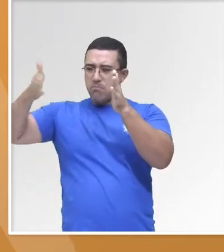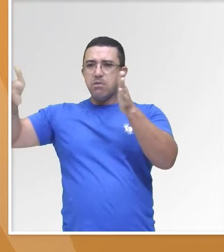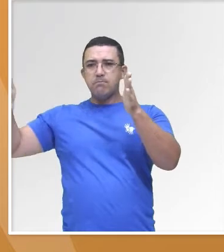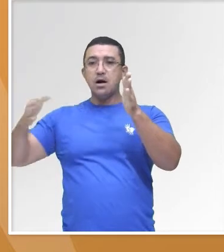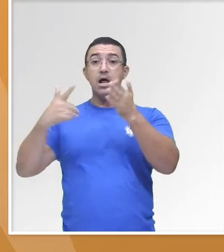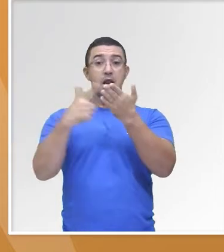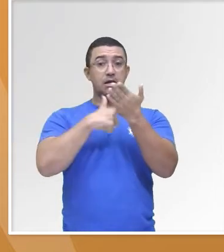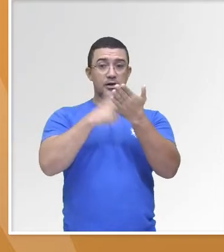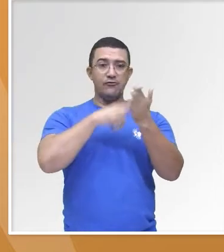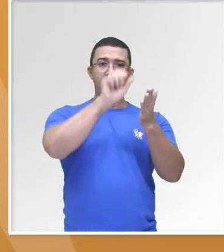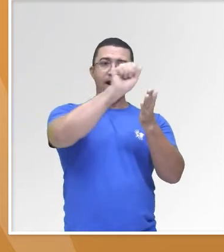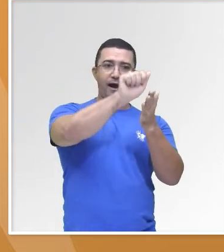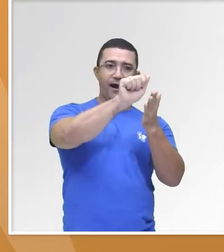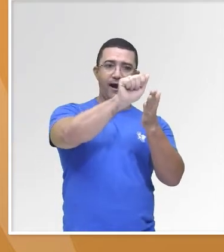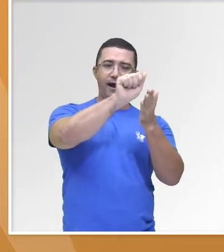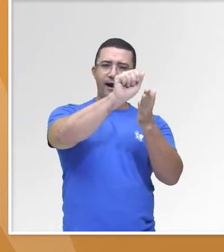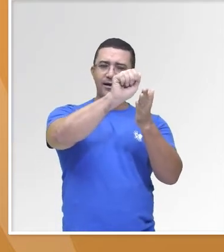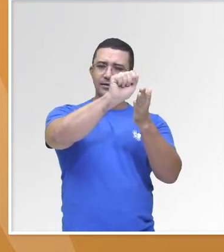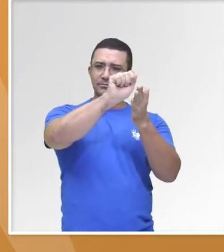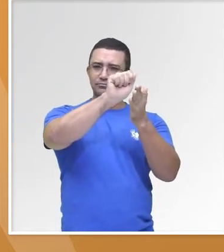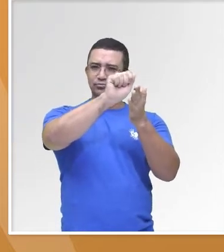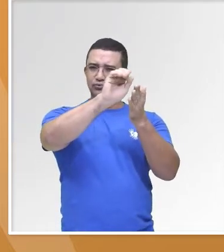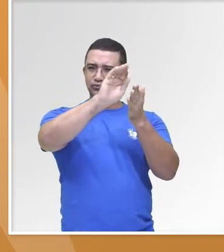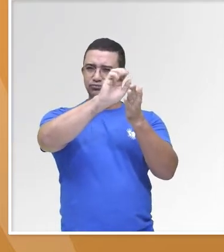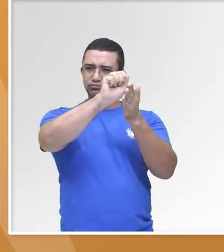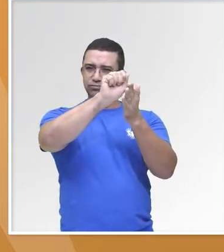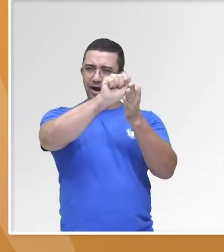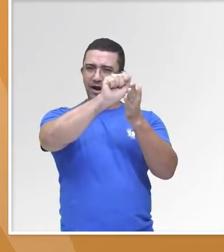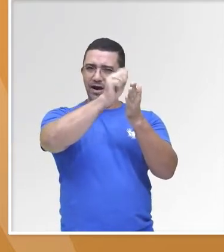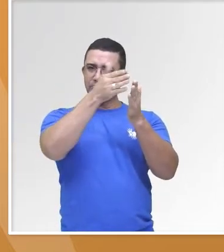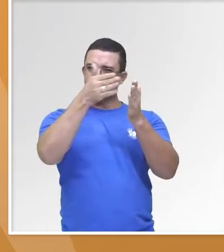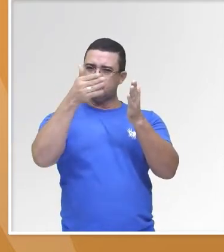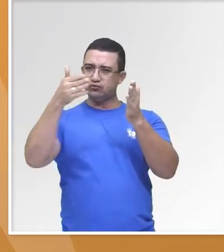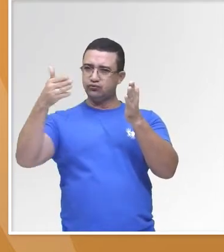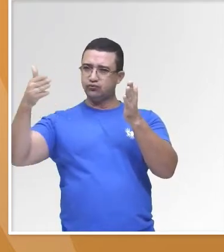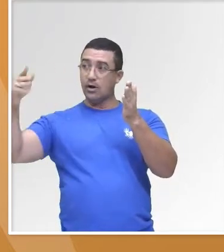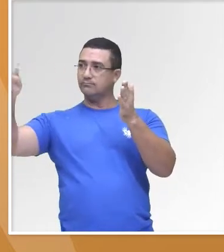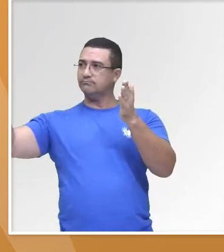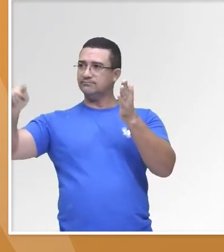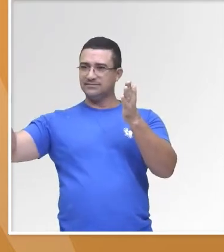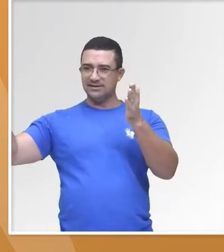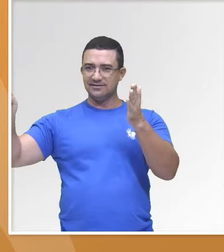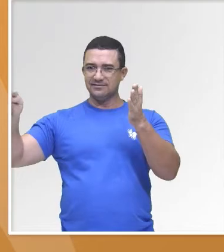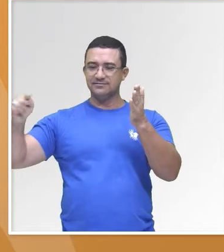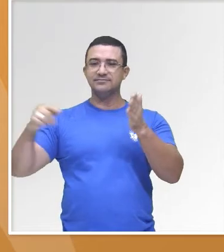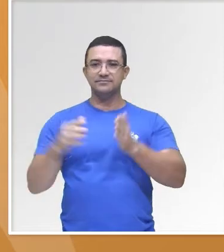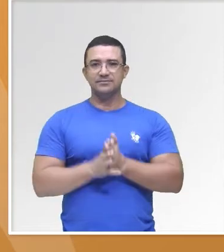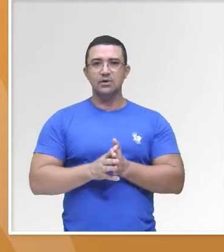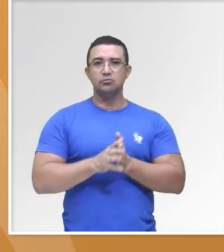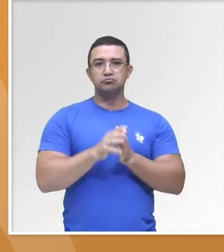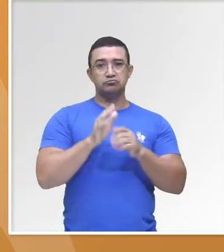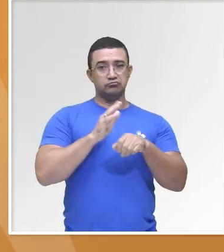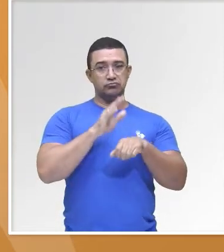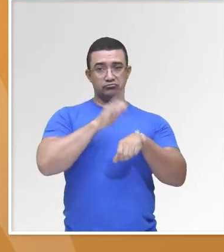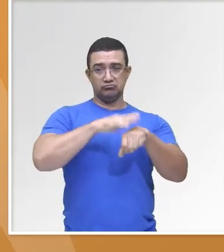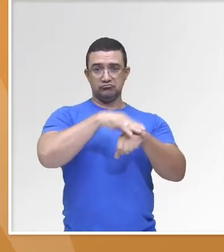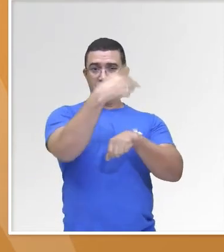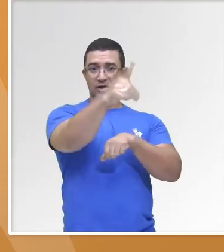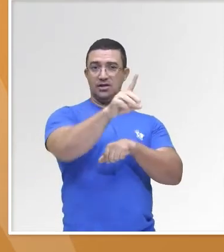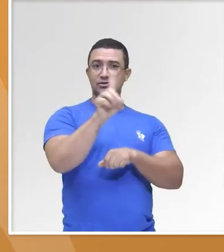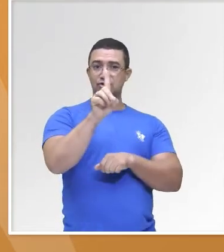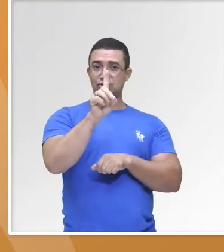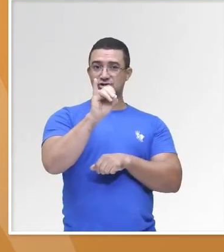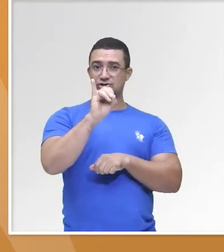ó, torcer para achar a palavra que você queria ali, do A. Então, Diderot foi ele que criou essa ideia.